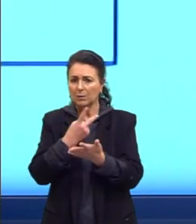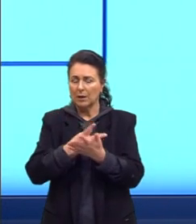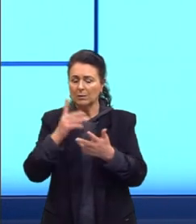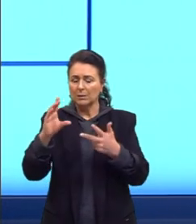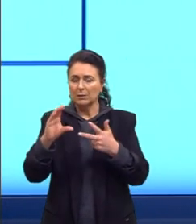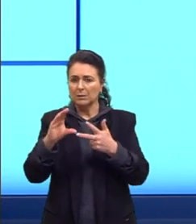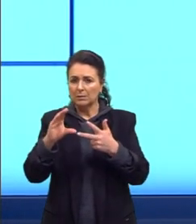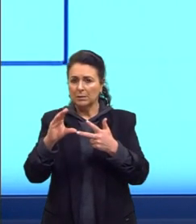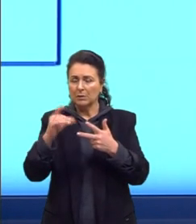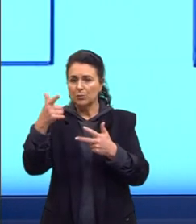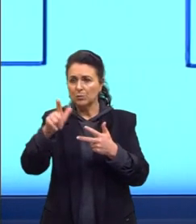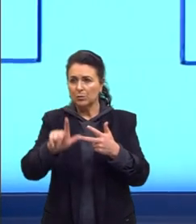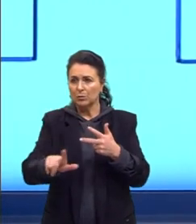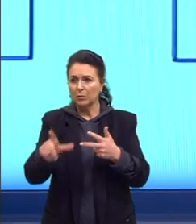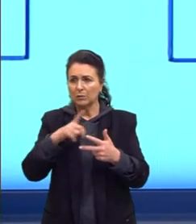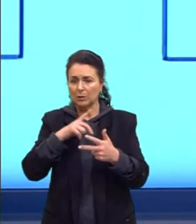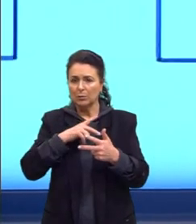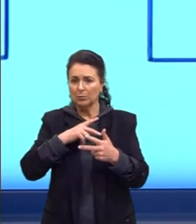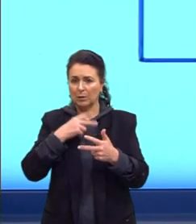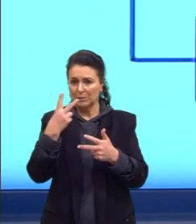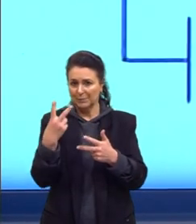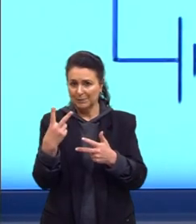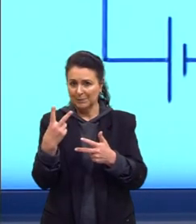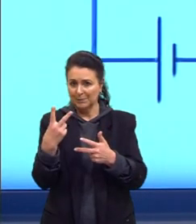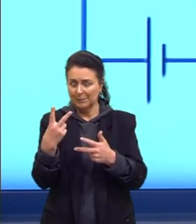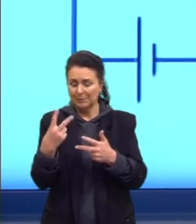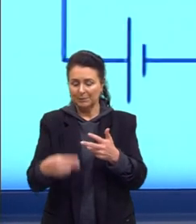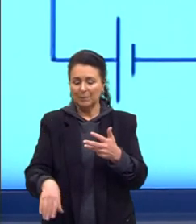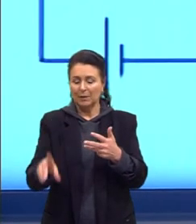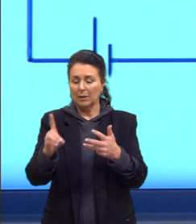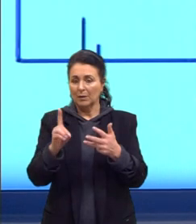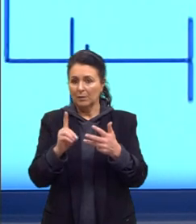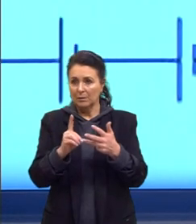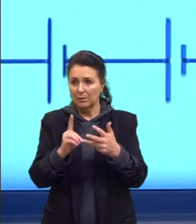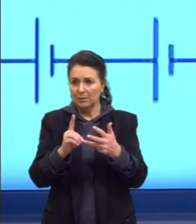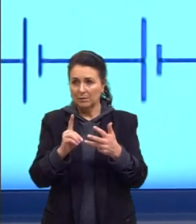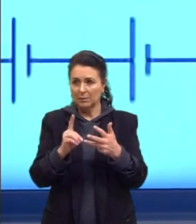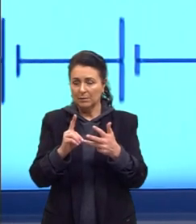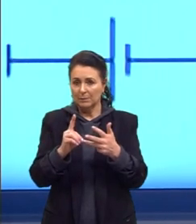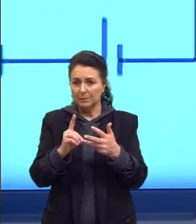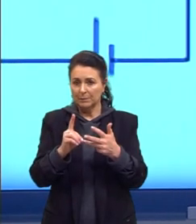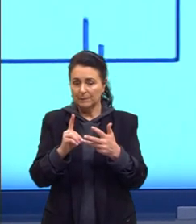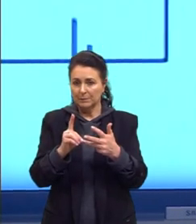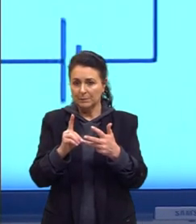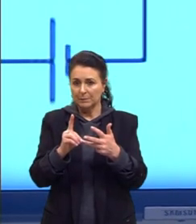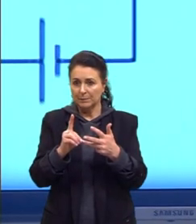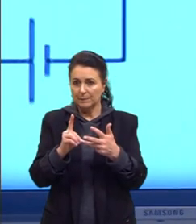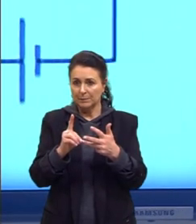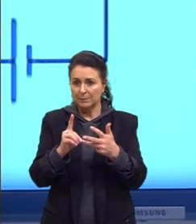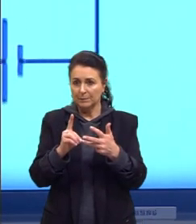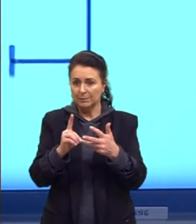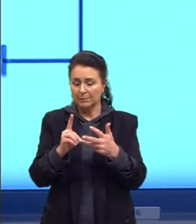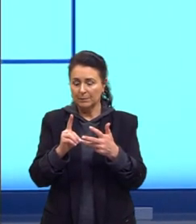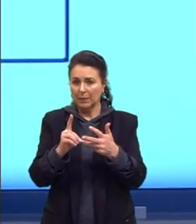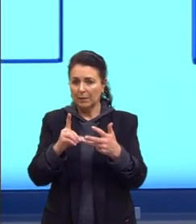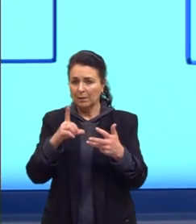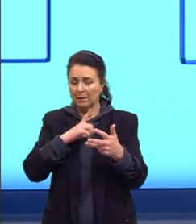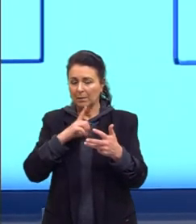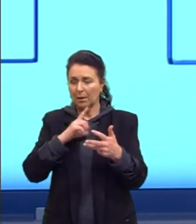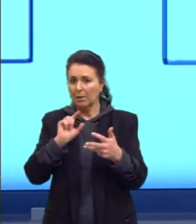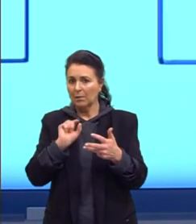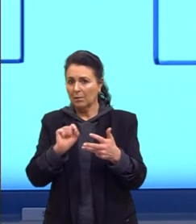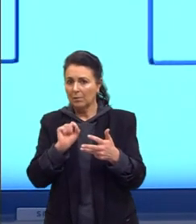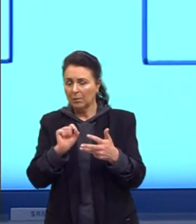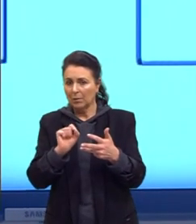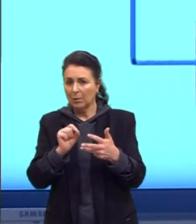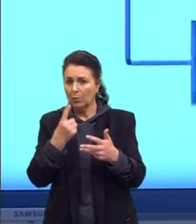na letra C de novo temos duas fontes Ah tá e na letra de A gente tem